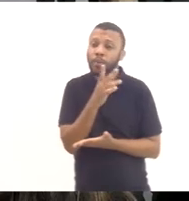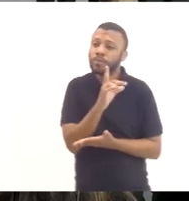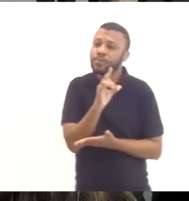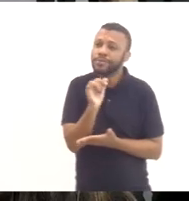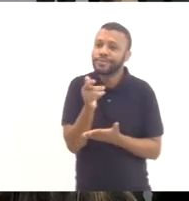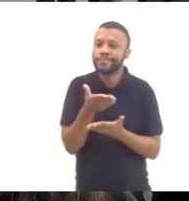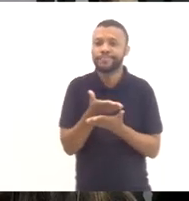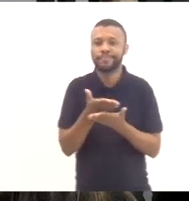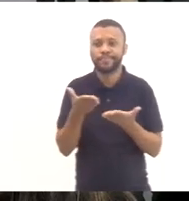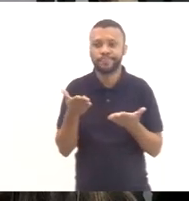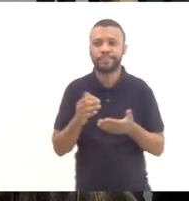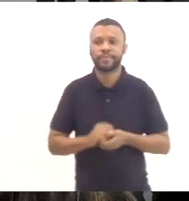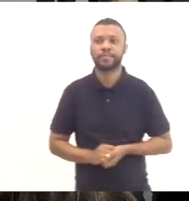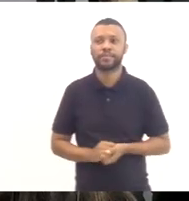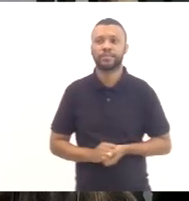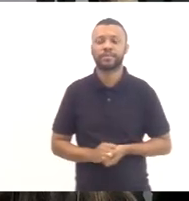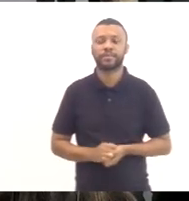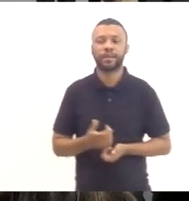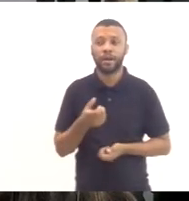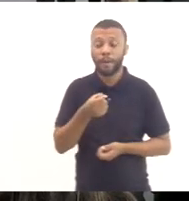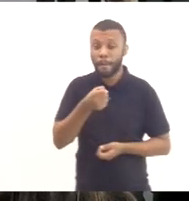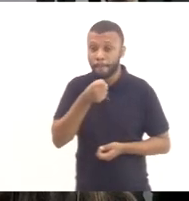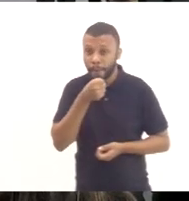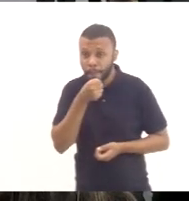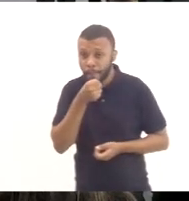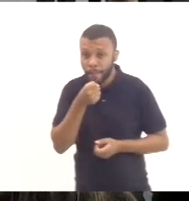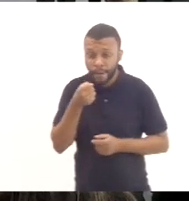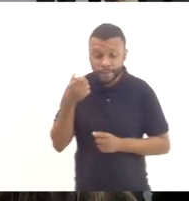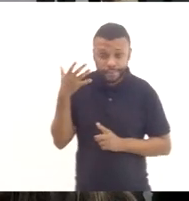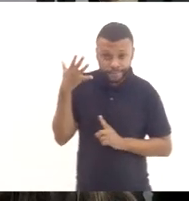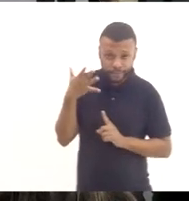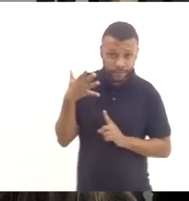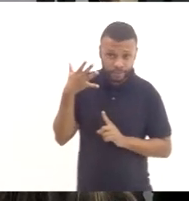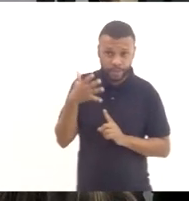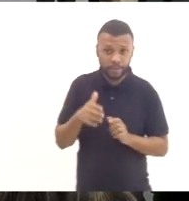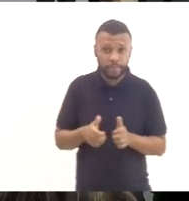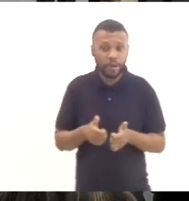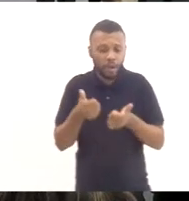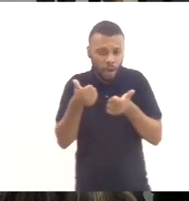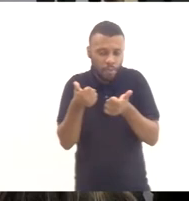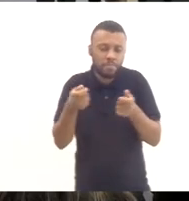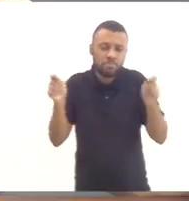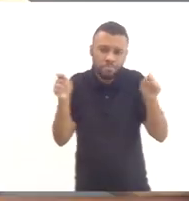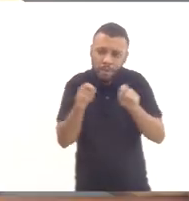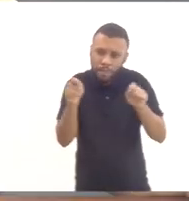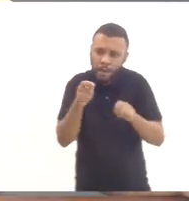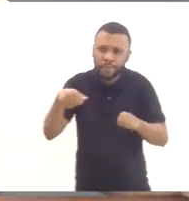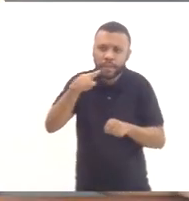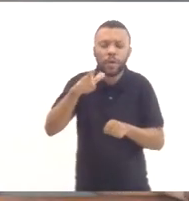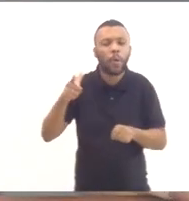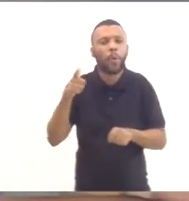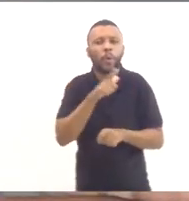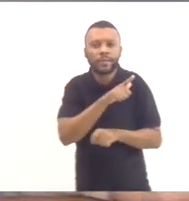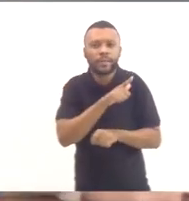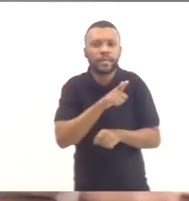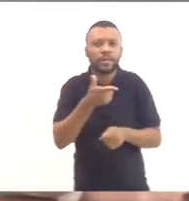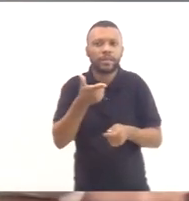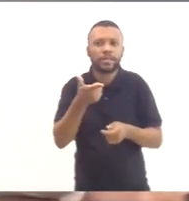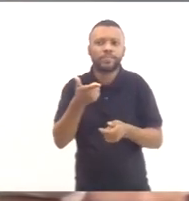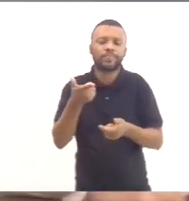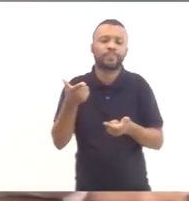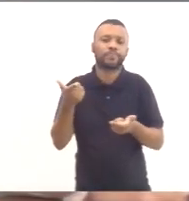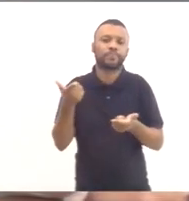eu falo fora do microfone para que possam localizar de onde eu estou falando eu